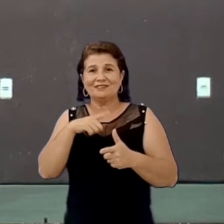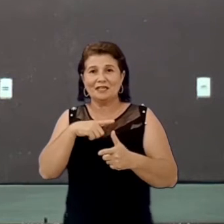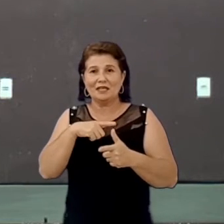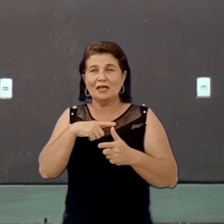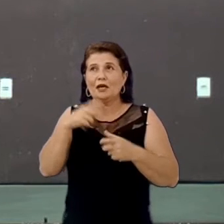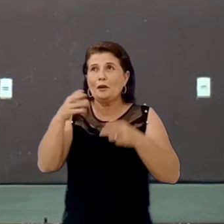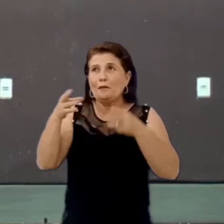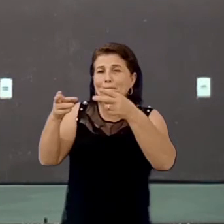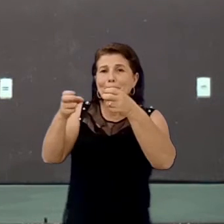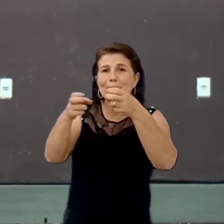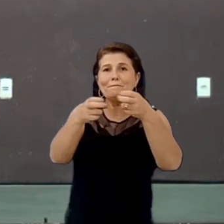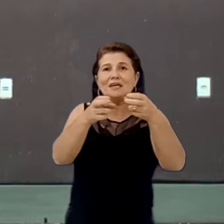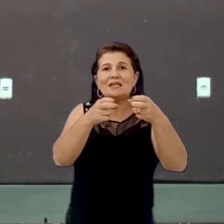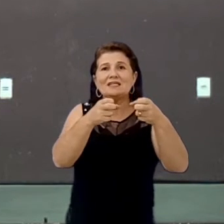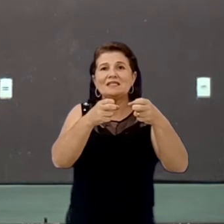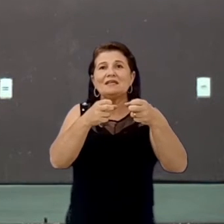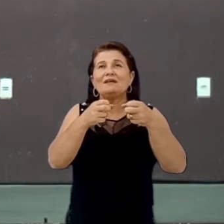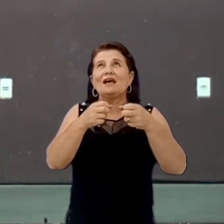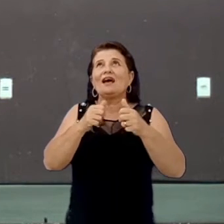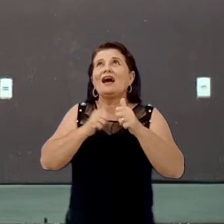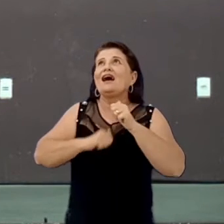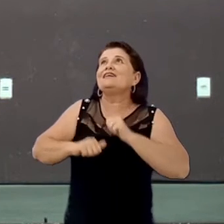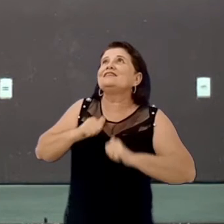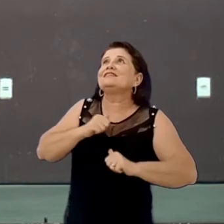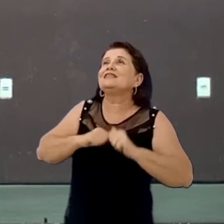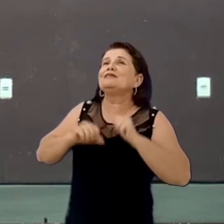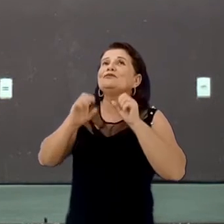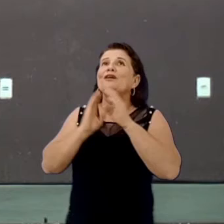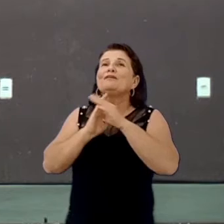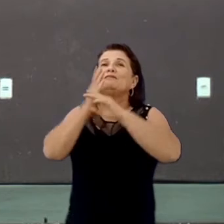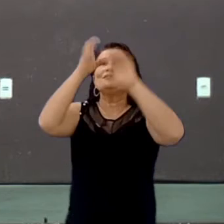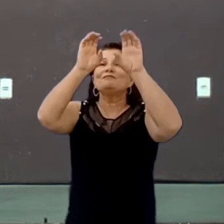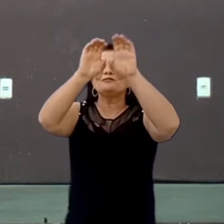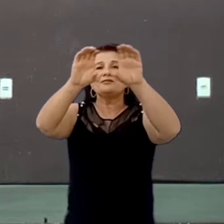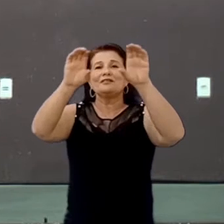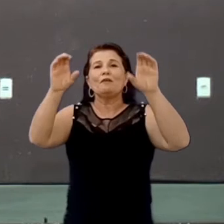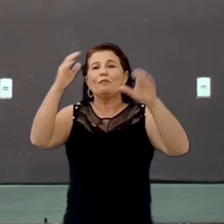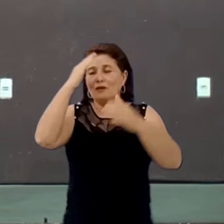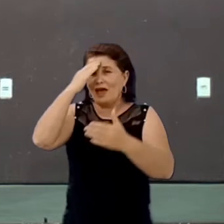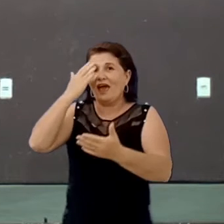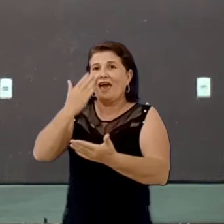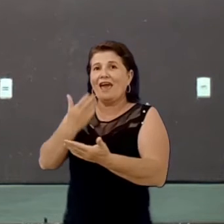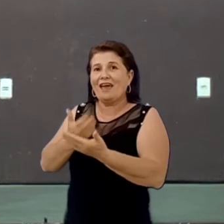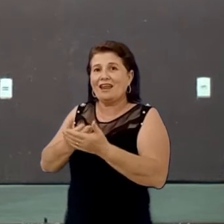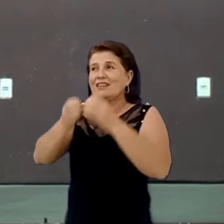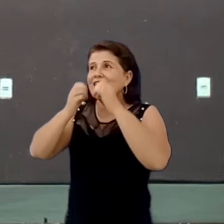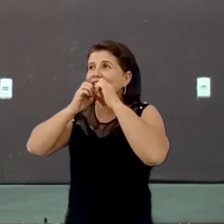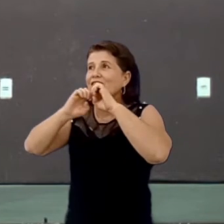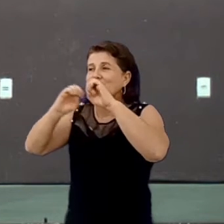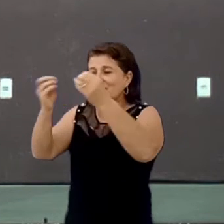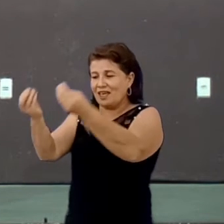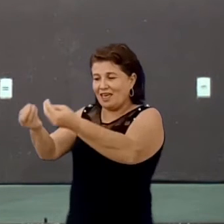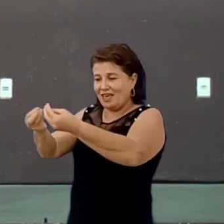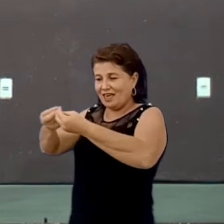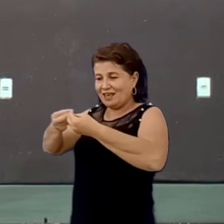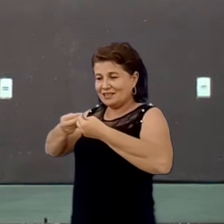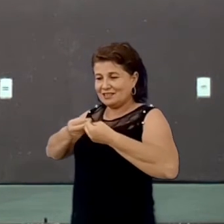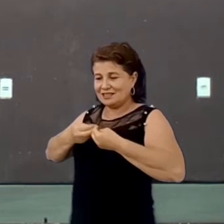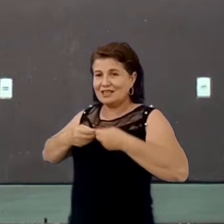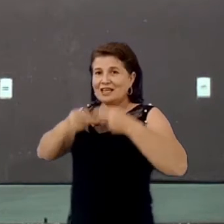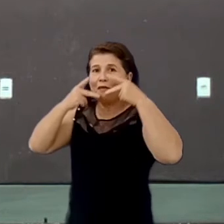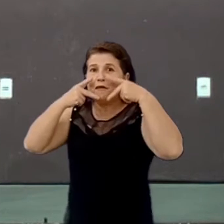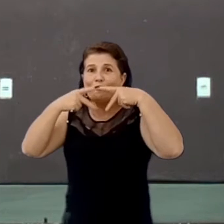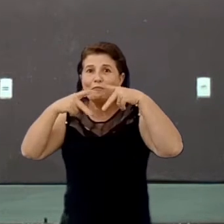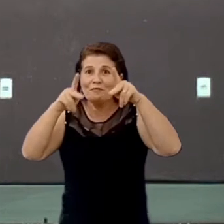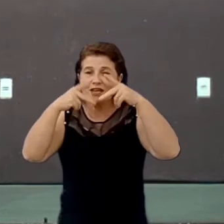Consigo ver que nós ansiamos pelo céu. Porque eu acredito que o Evangelho que tem sido entregue aqui e pregado